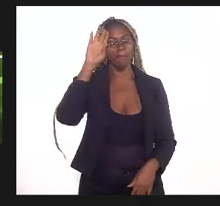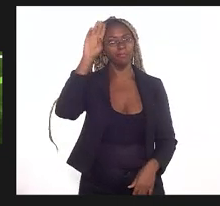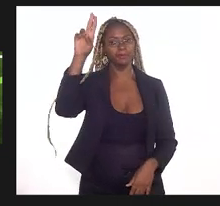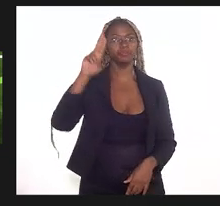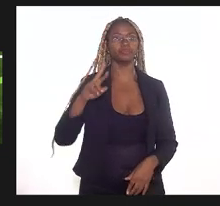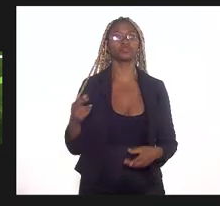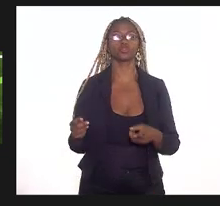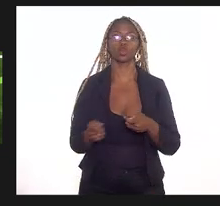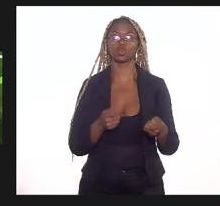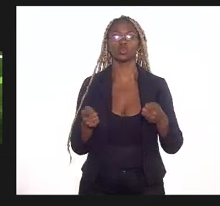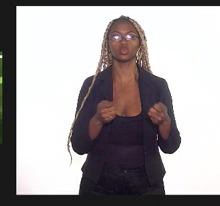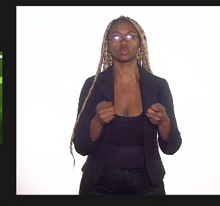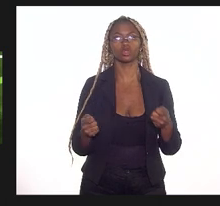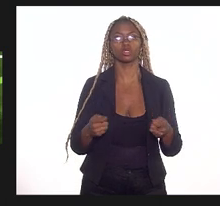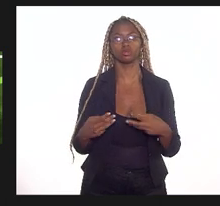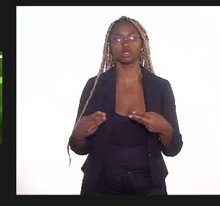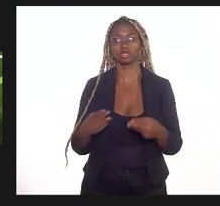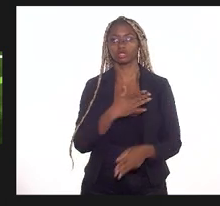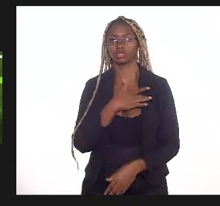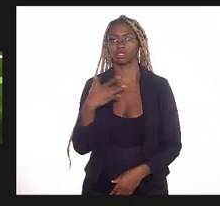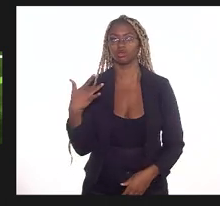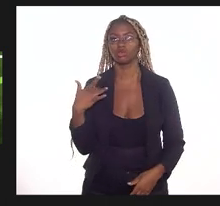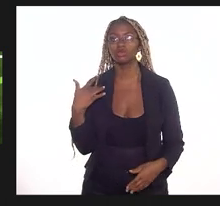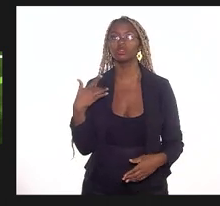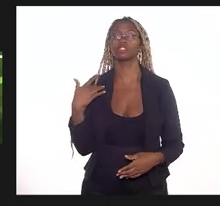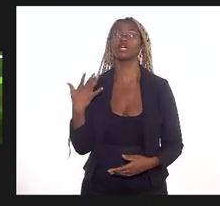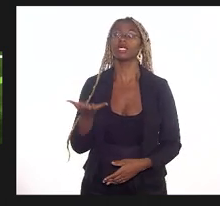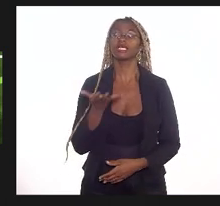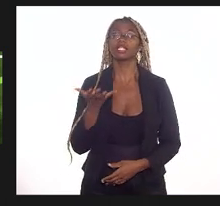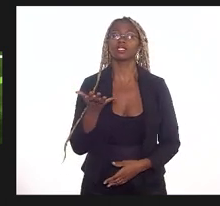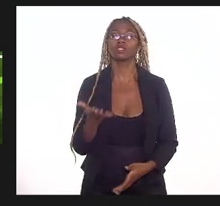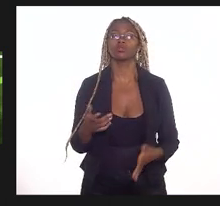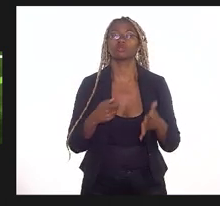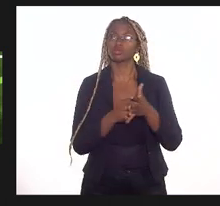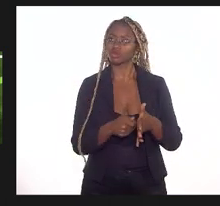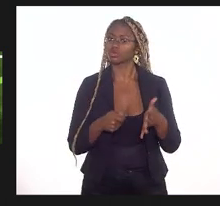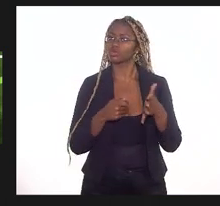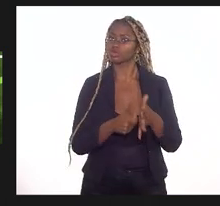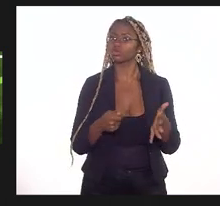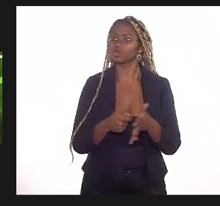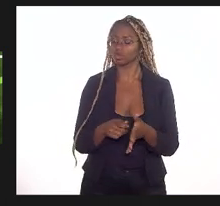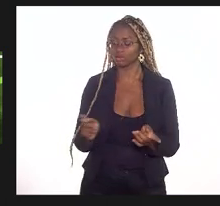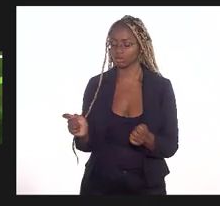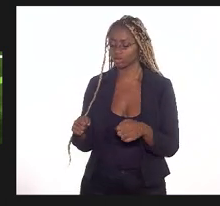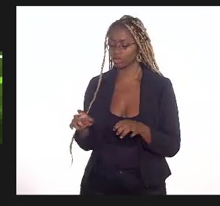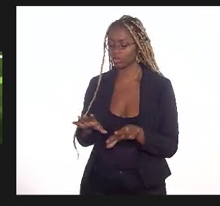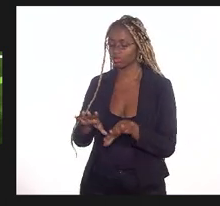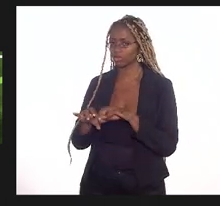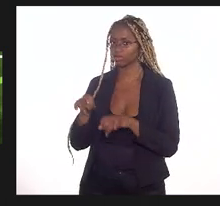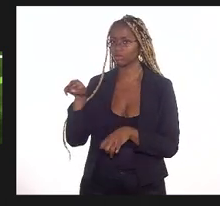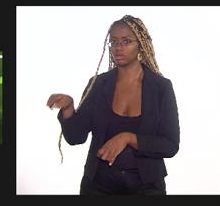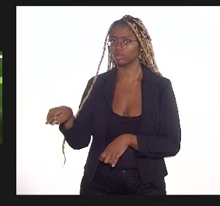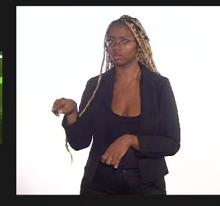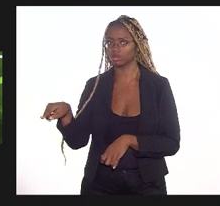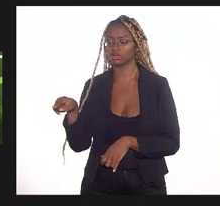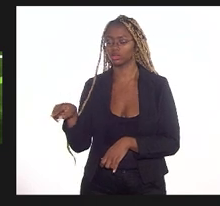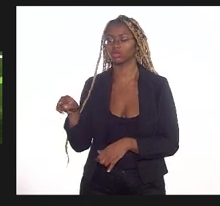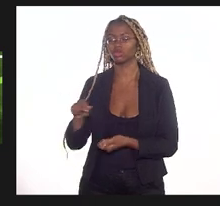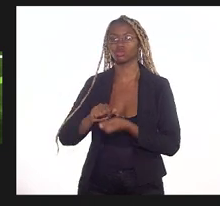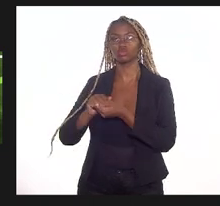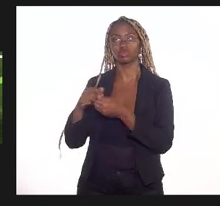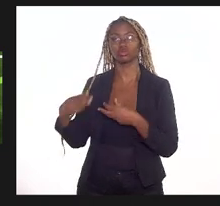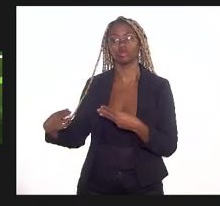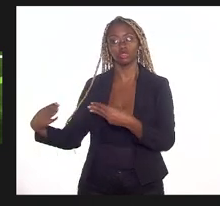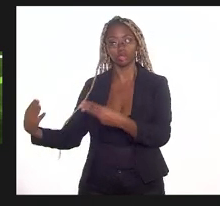Saúde, caminhando na tentativa de abrir os pleitos para habilitação junto ao Ministério, para que esses centros possam ser qualificados e